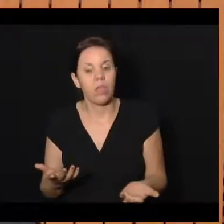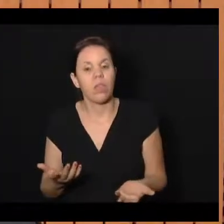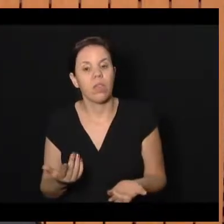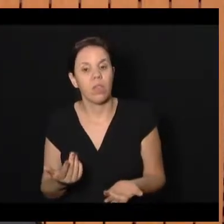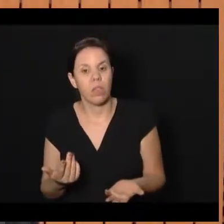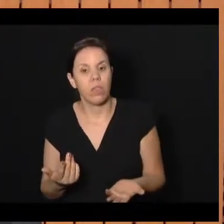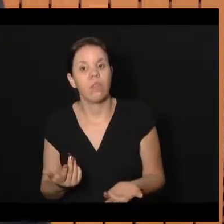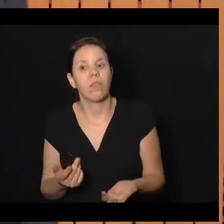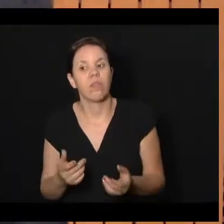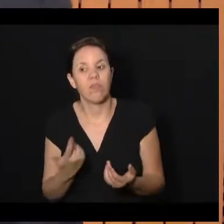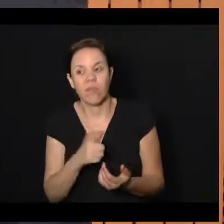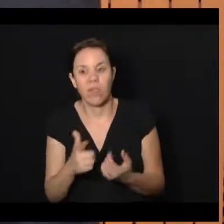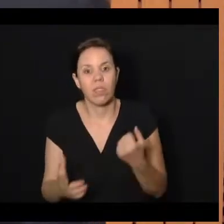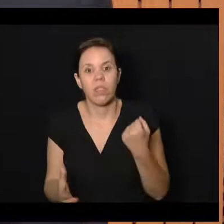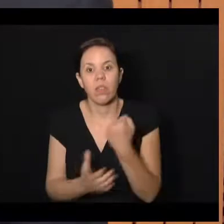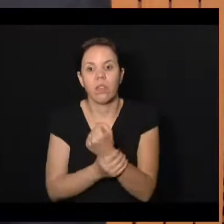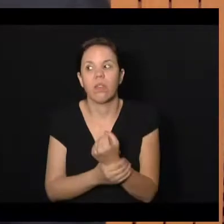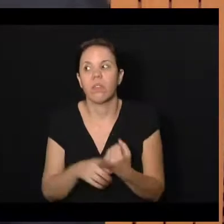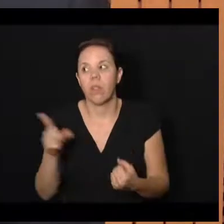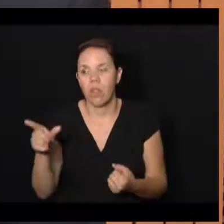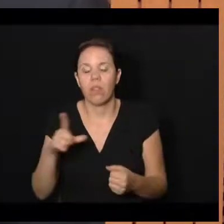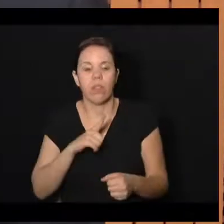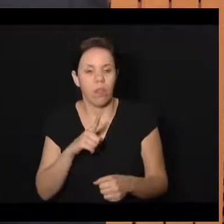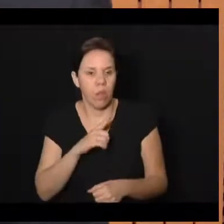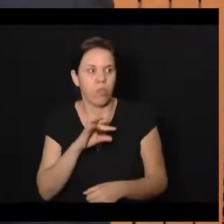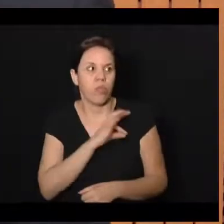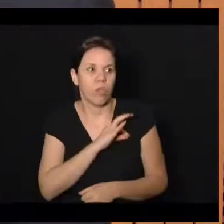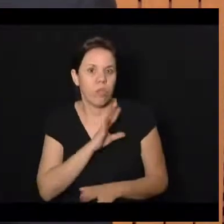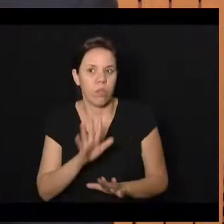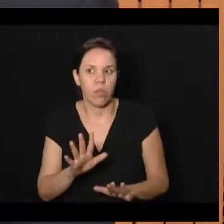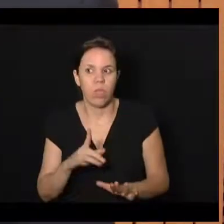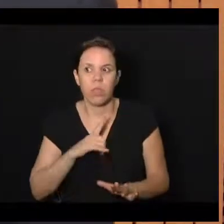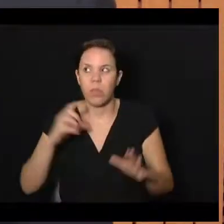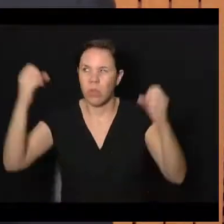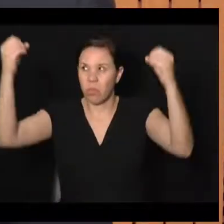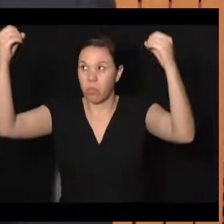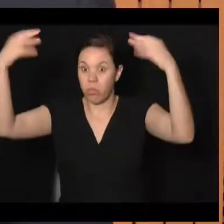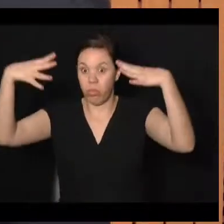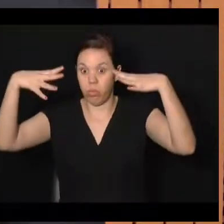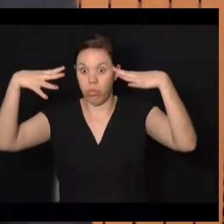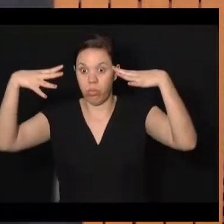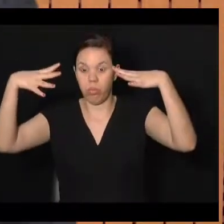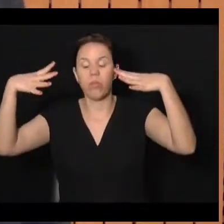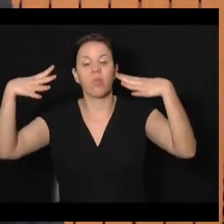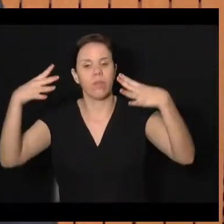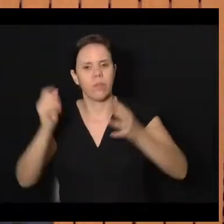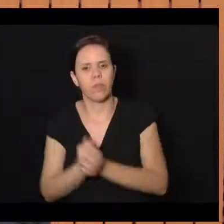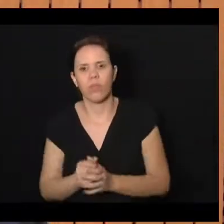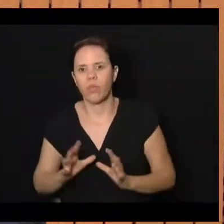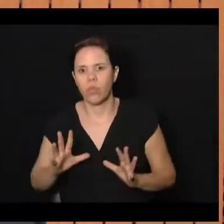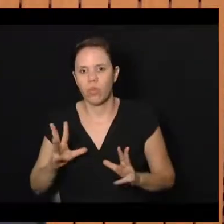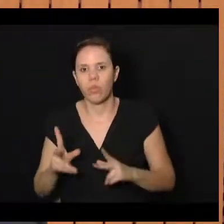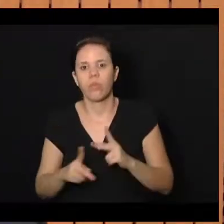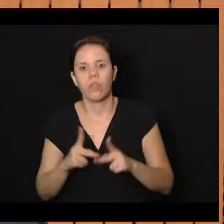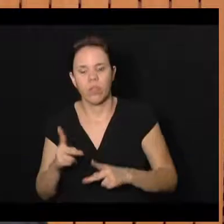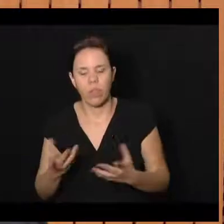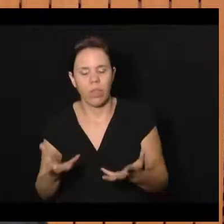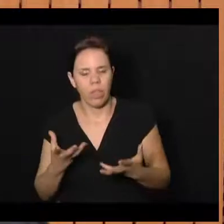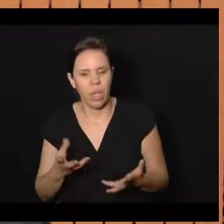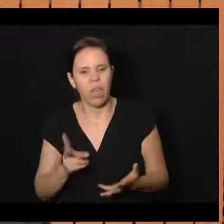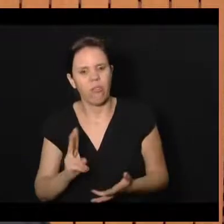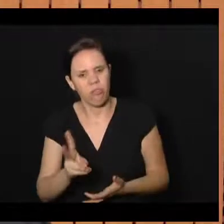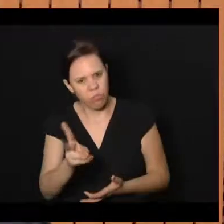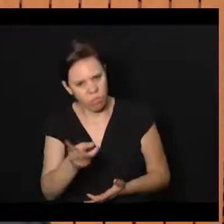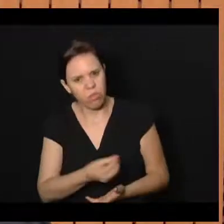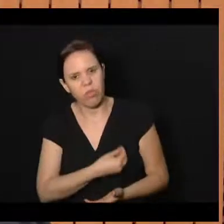seguros ali naquele local por ser bem iluminado a catedral que todo mundo tem o instinto de sobrevivência